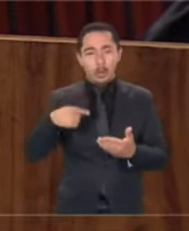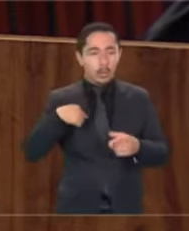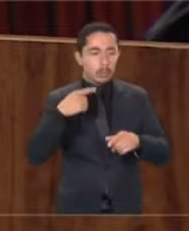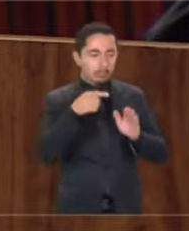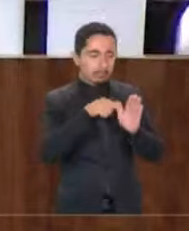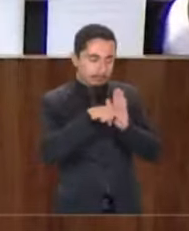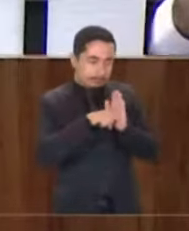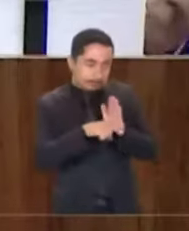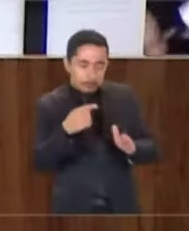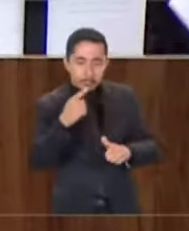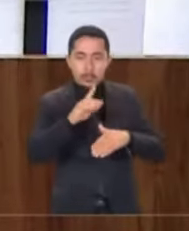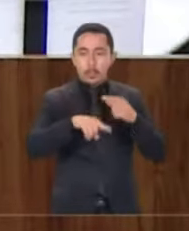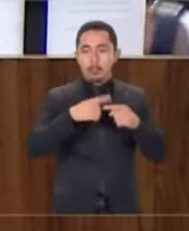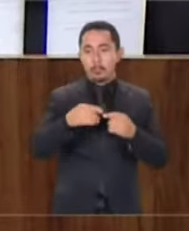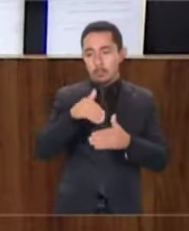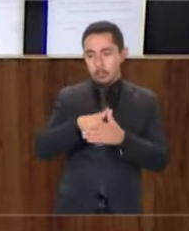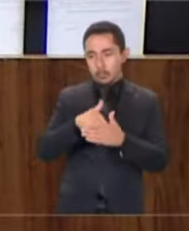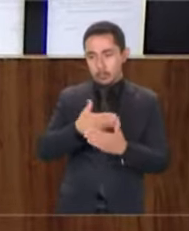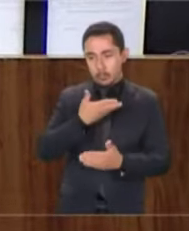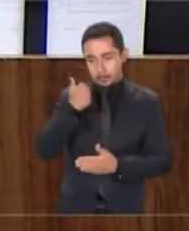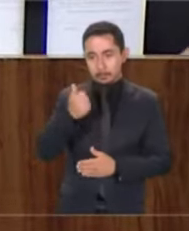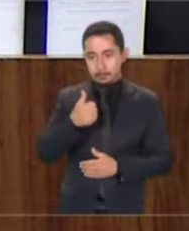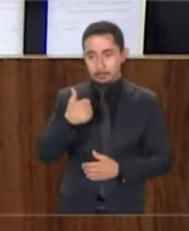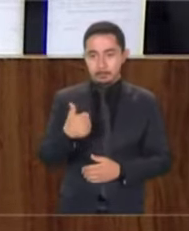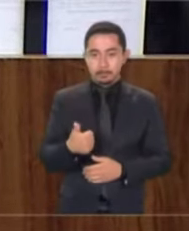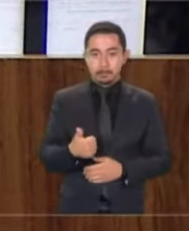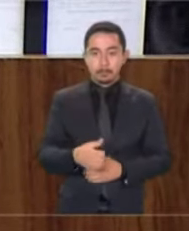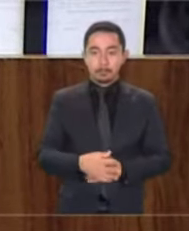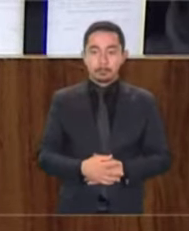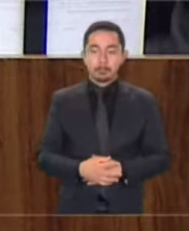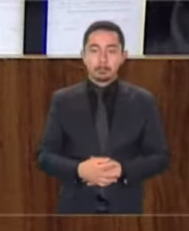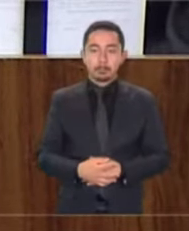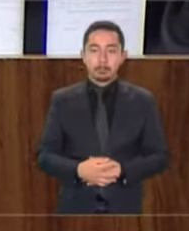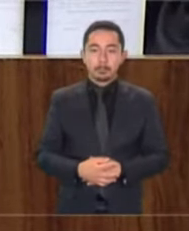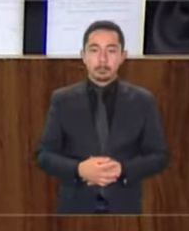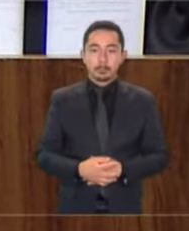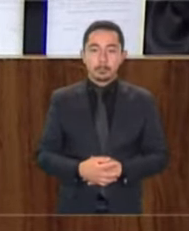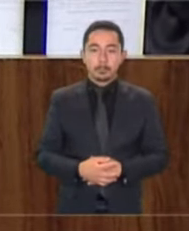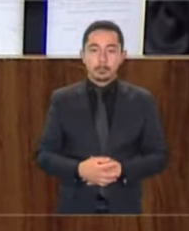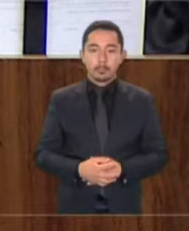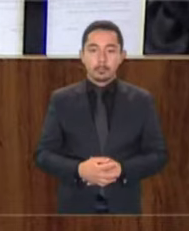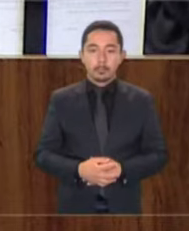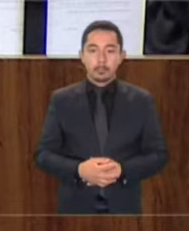voto. Agradeço, ministra Carmen, os demais aguardam. Então,